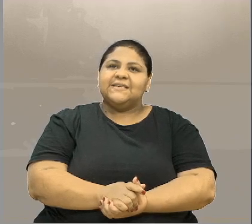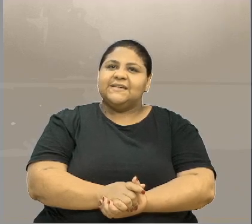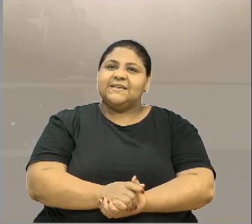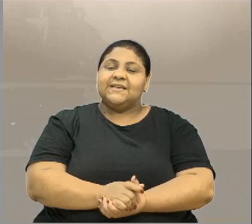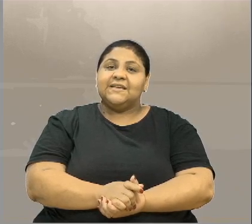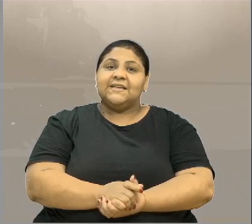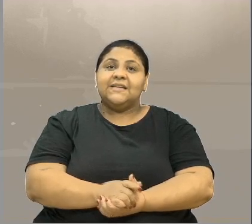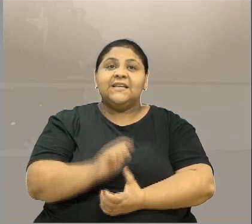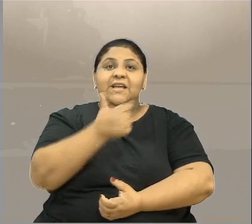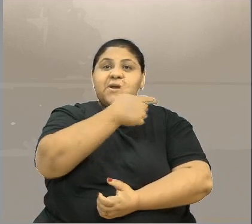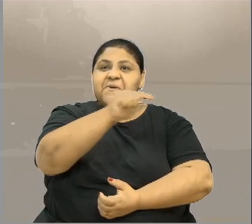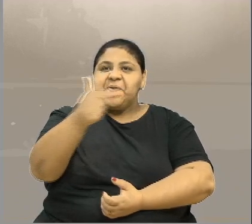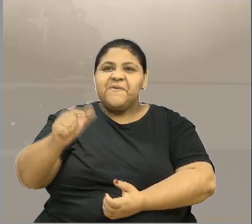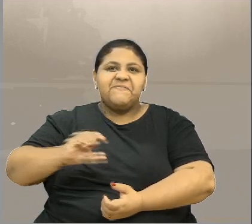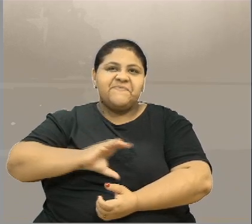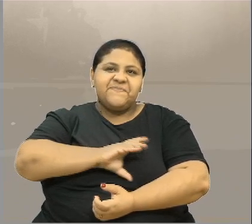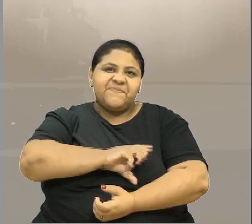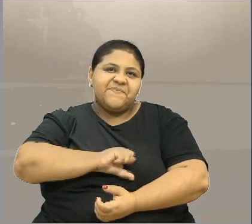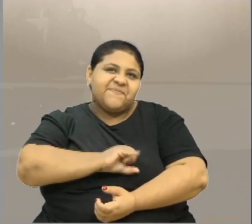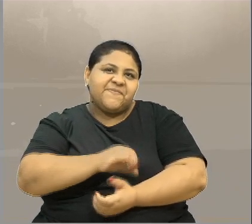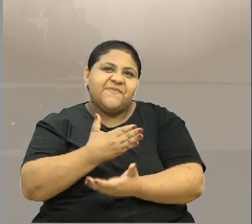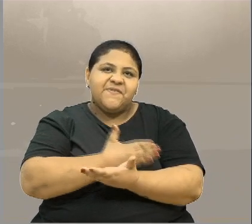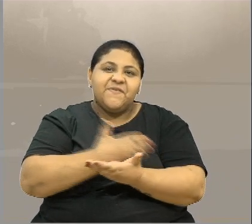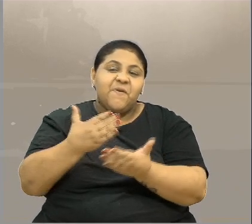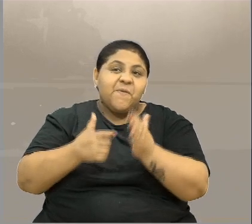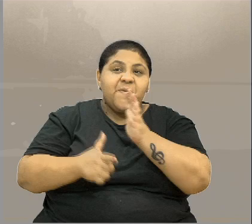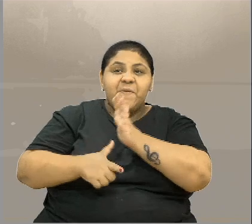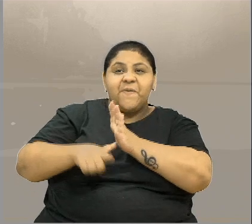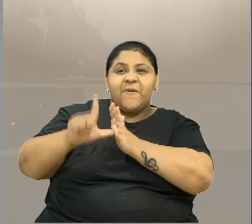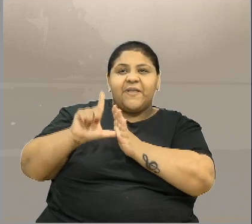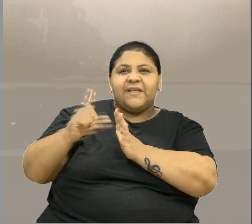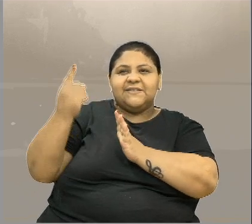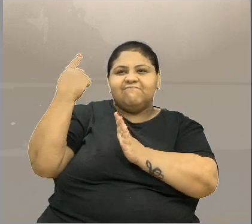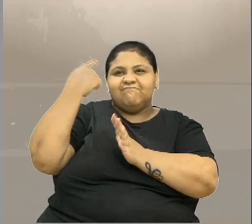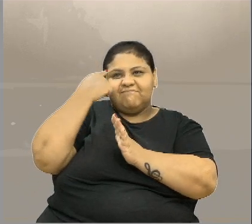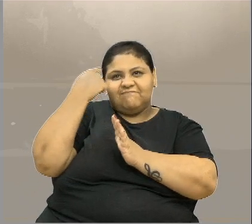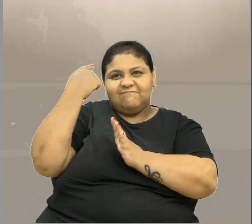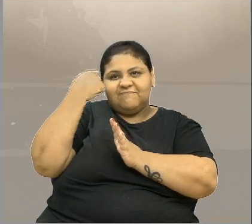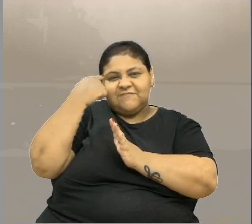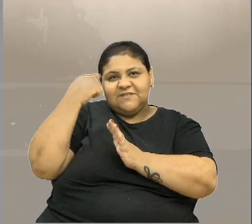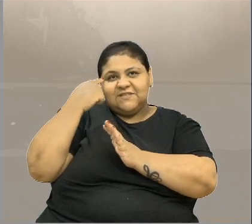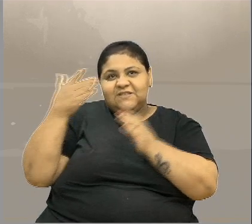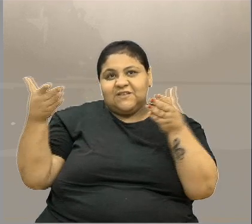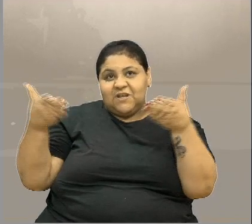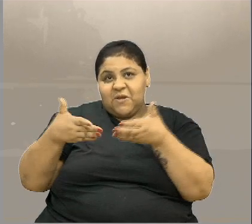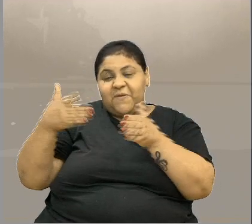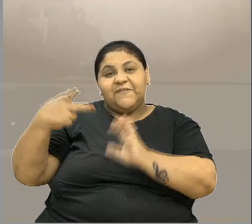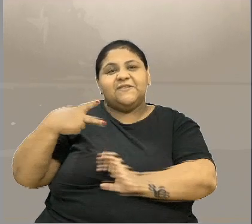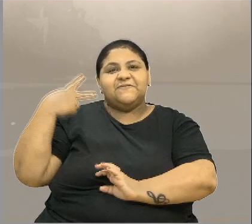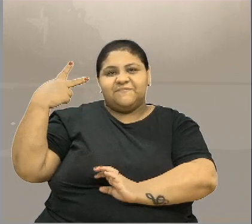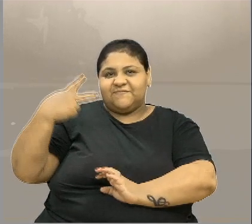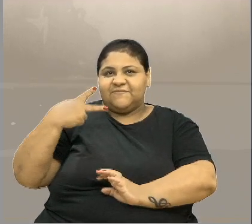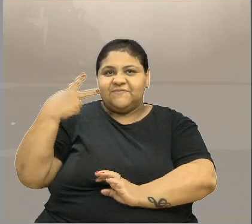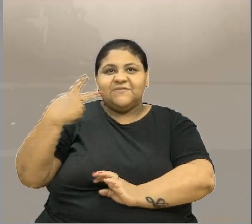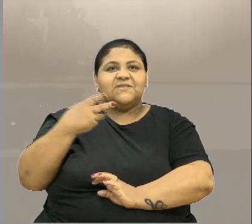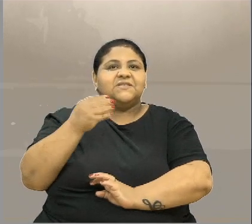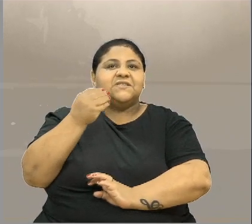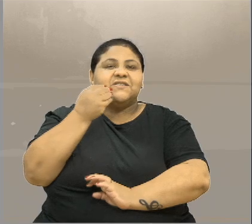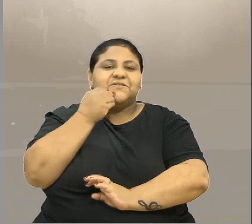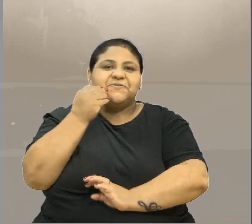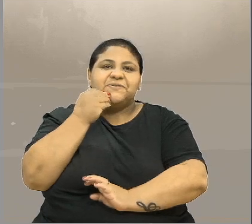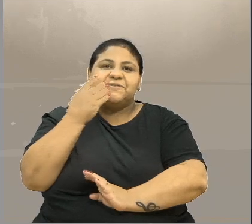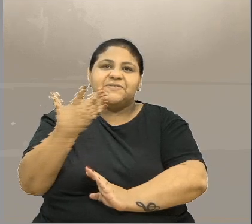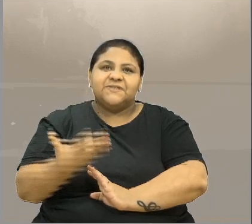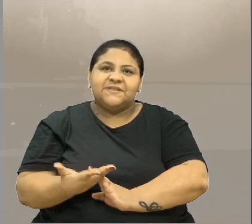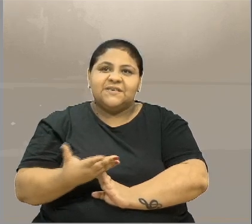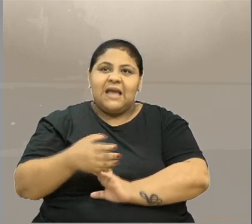Uma outra paixão minha e que começou muito antes de pensar em estar na política, certamente é a questão